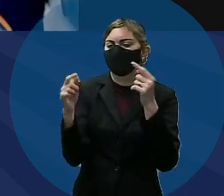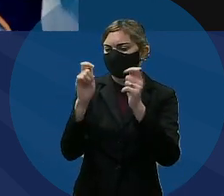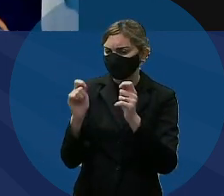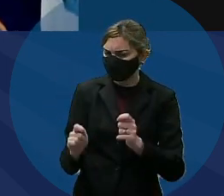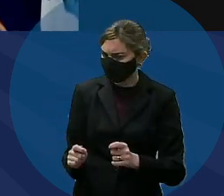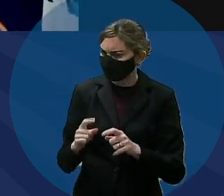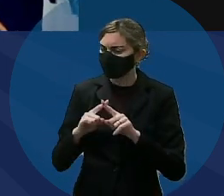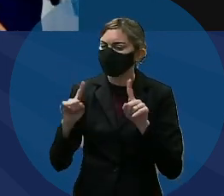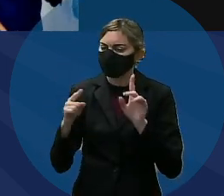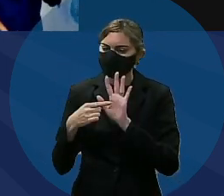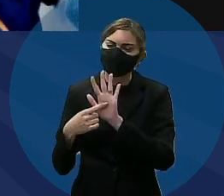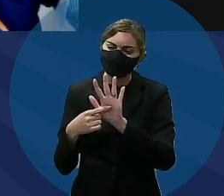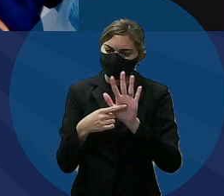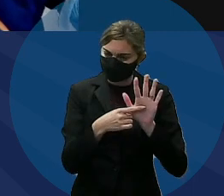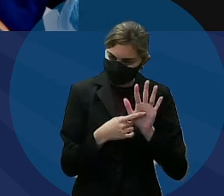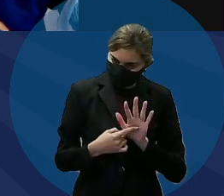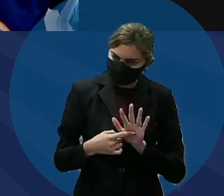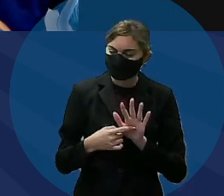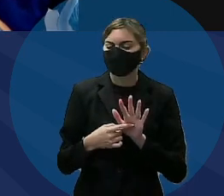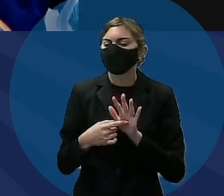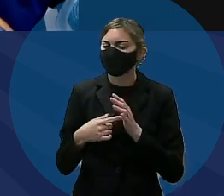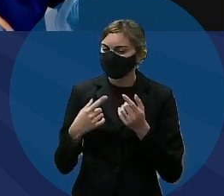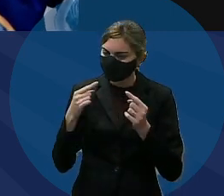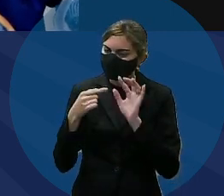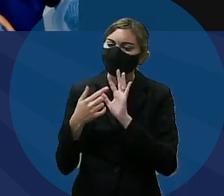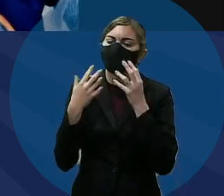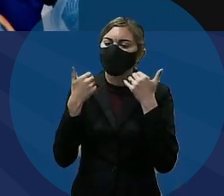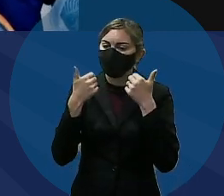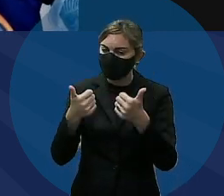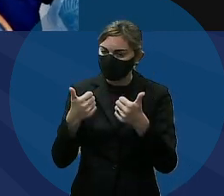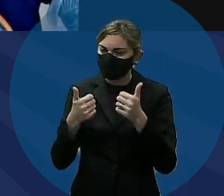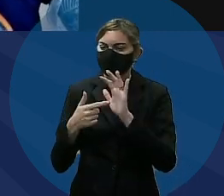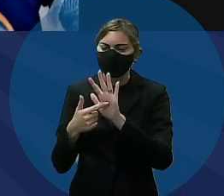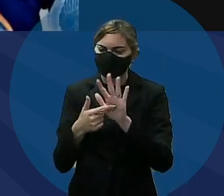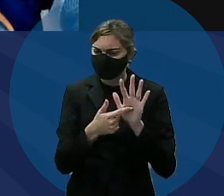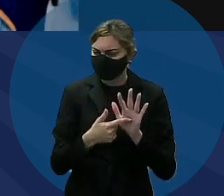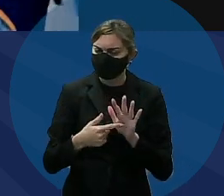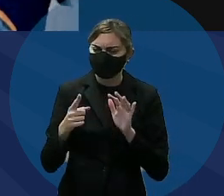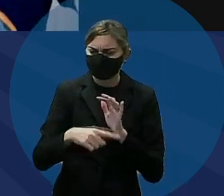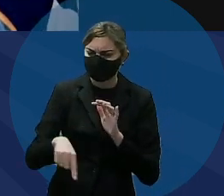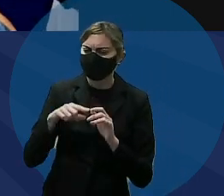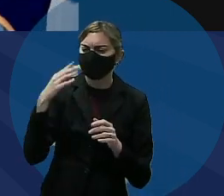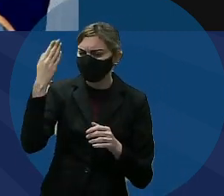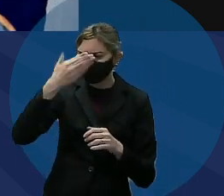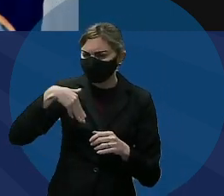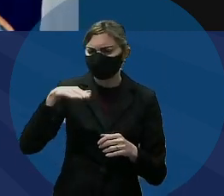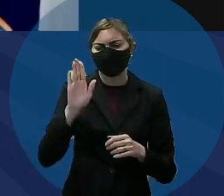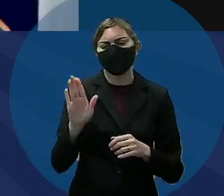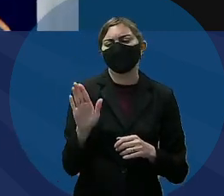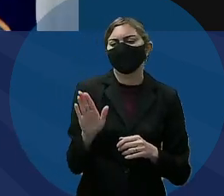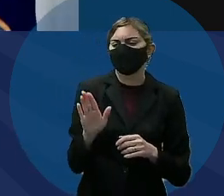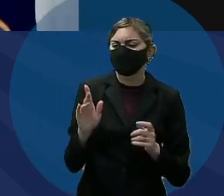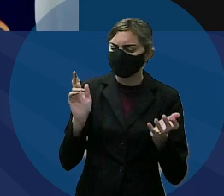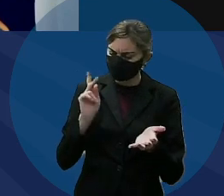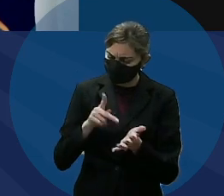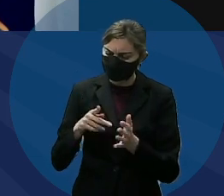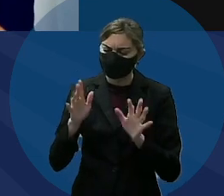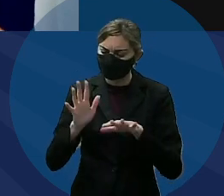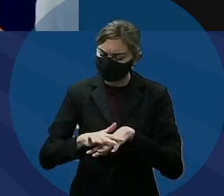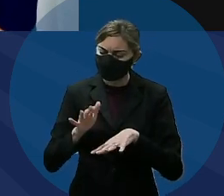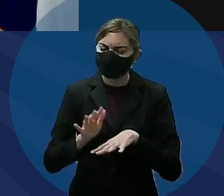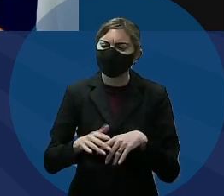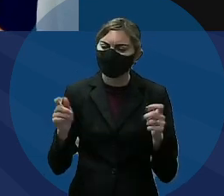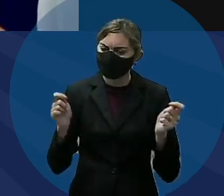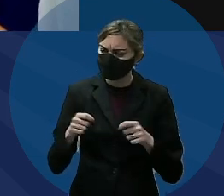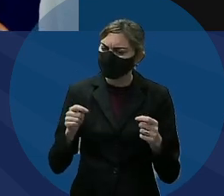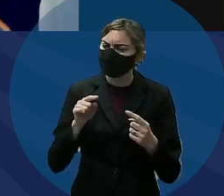foi apresentado aqui, muito bem apresentado, ficou provado que, de fato, a matemática tem tudo a ver